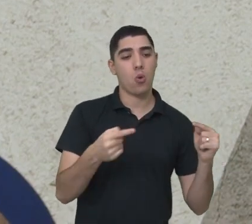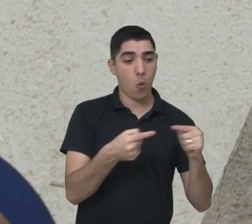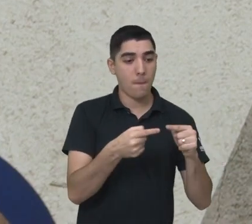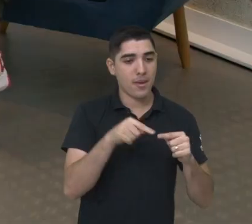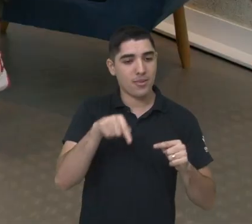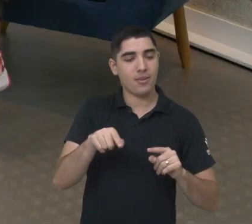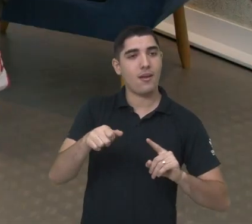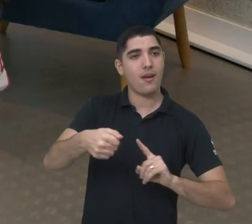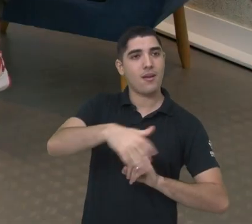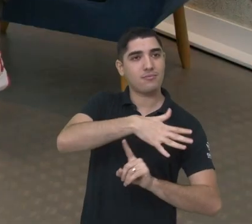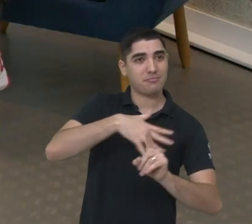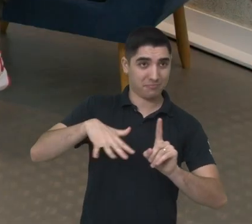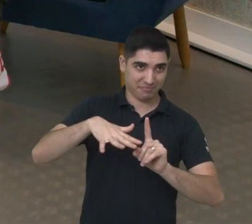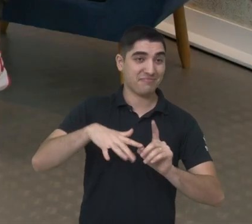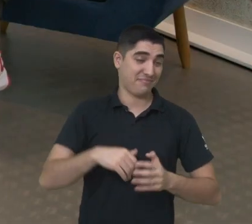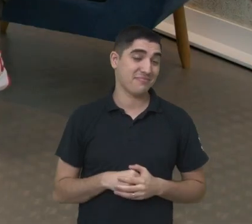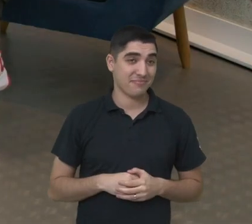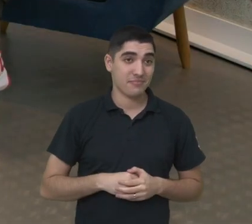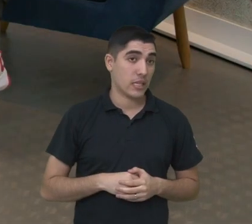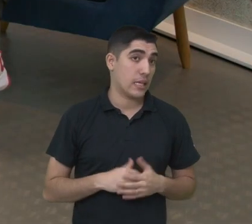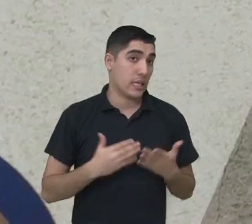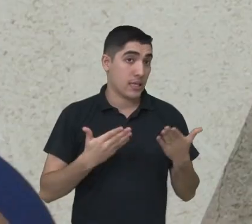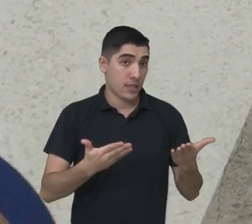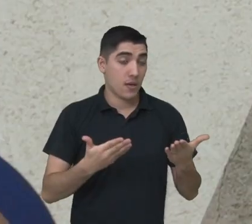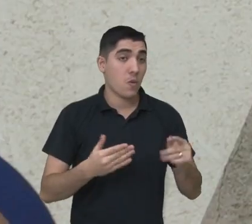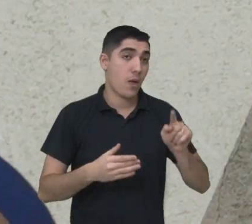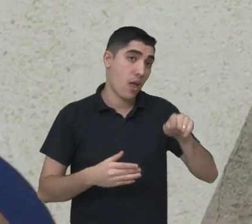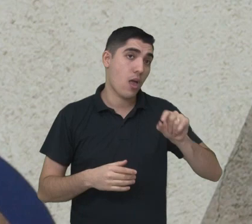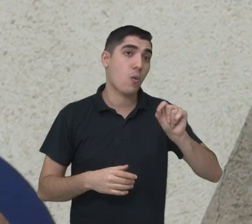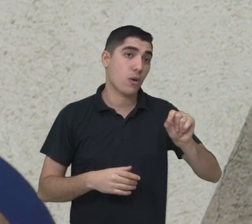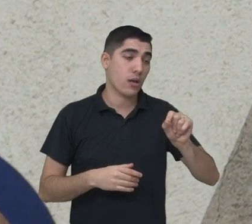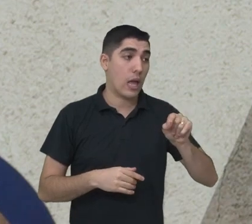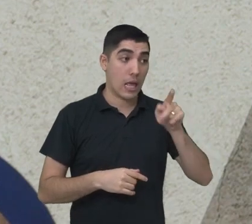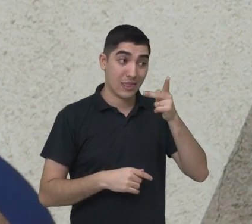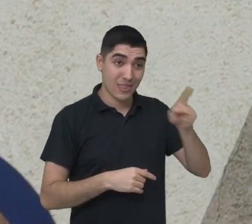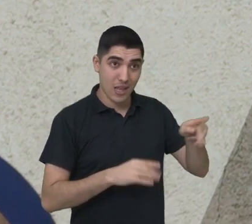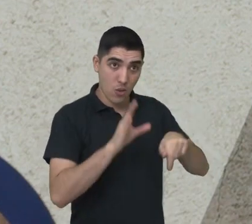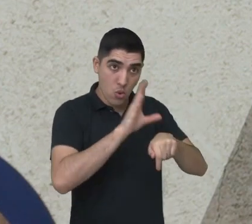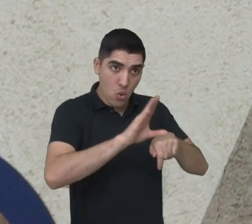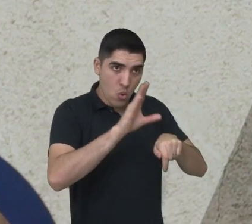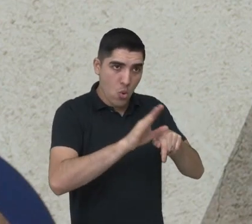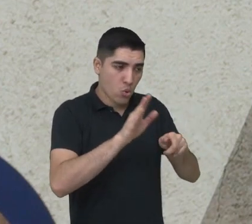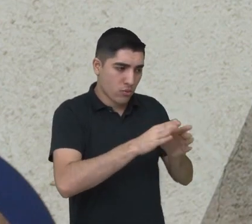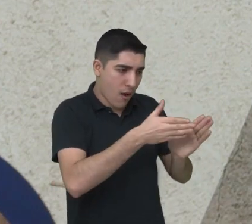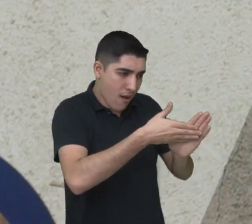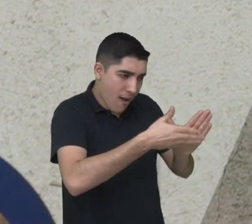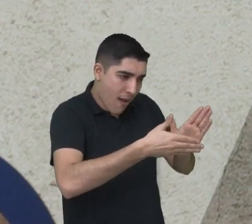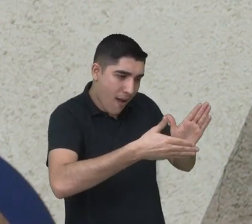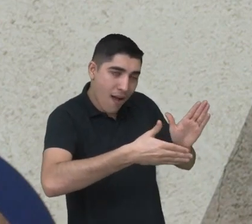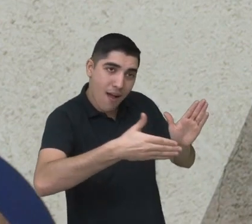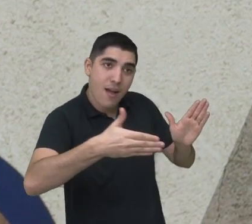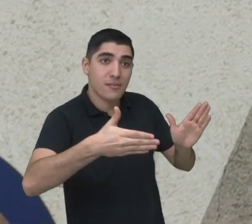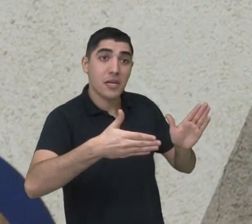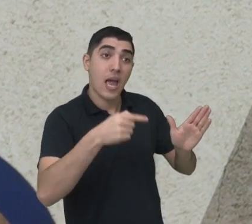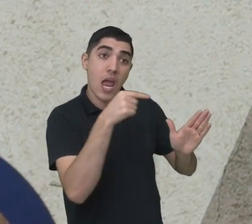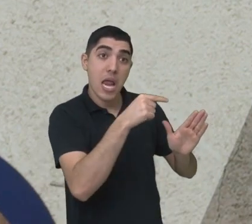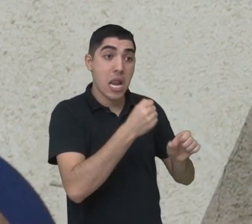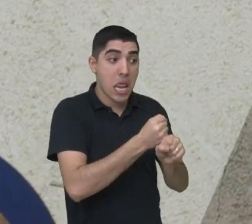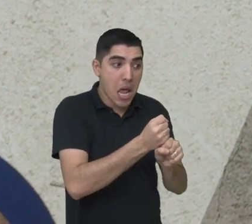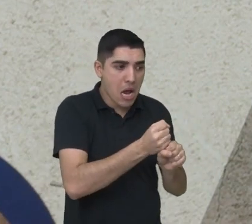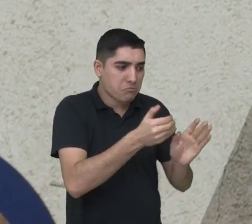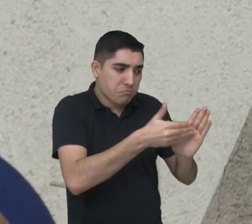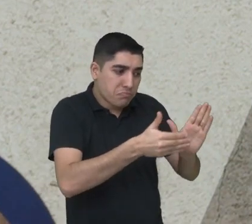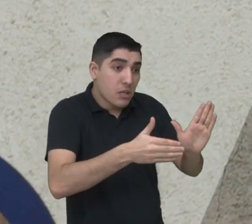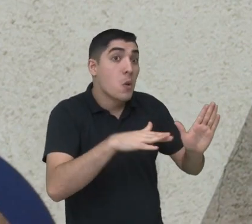ambiental. Então, é mesmo a trilha dele dentro do curso, né? Nesses anos aí de